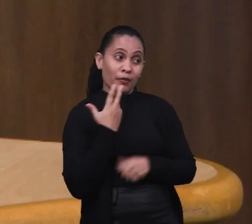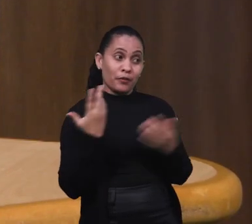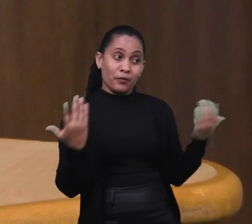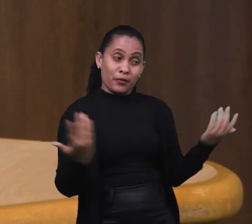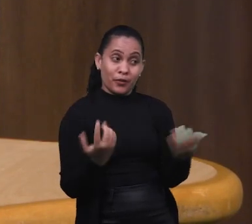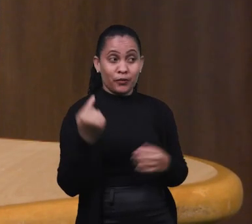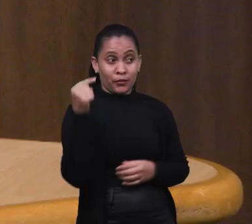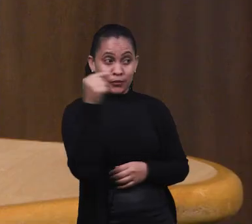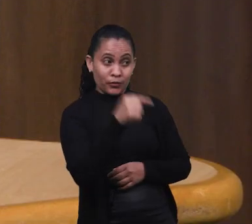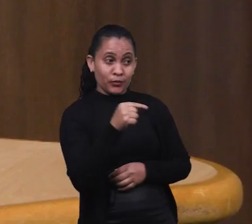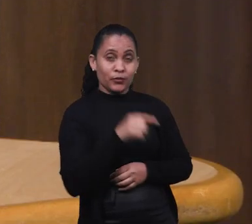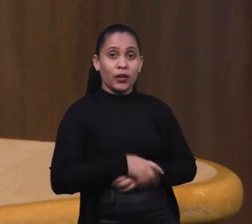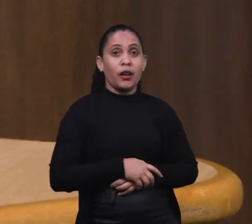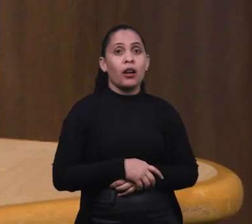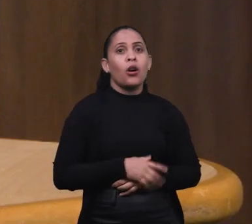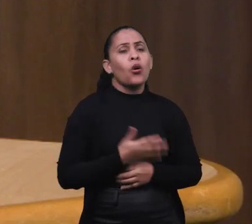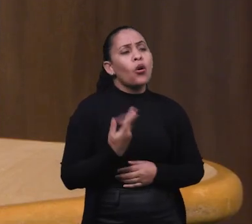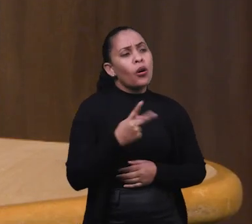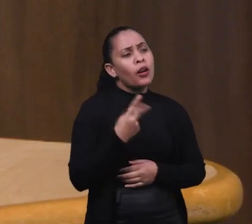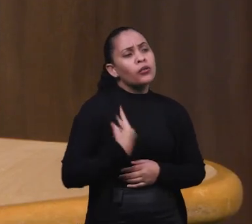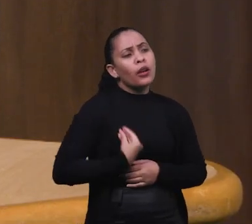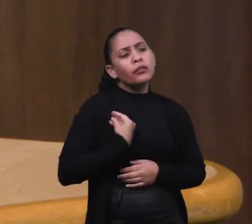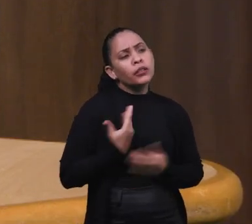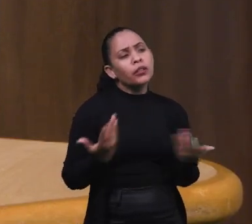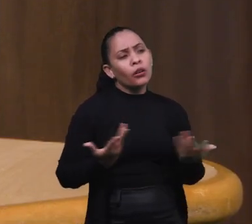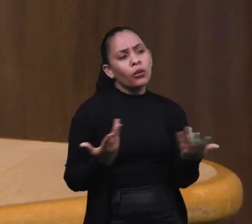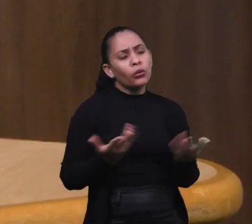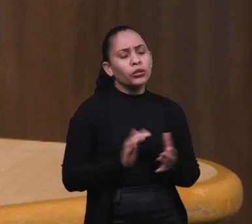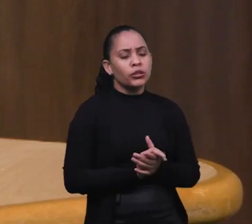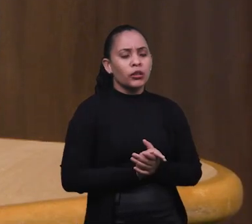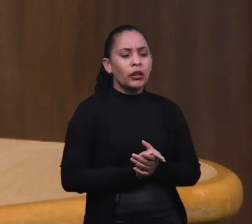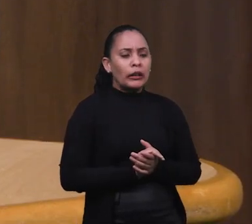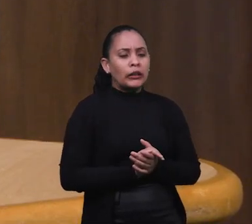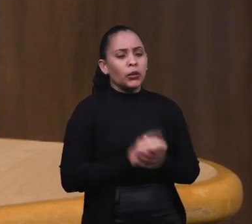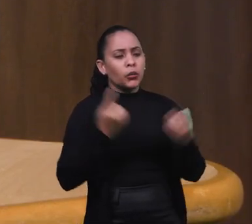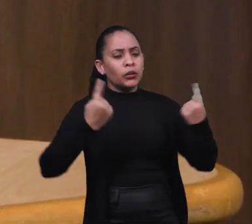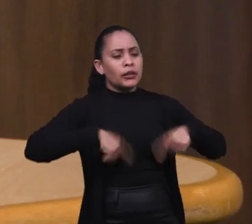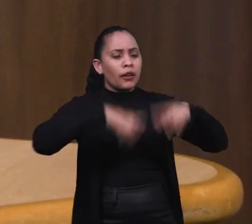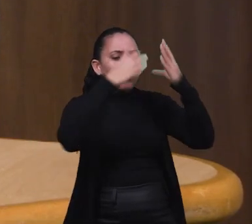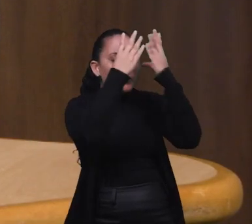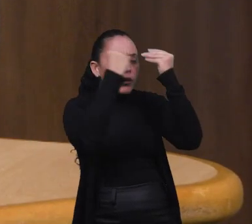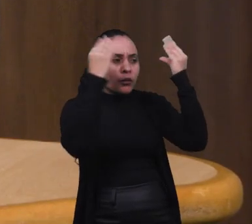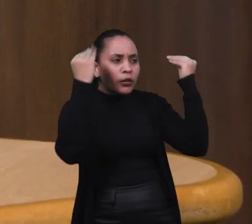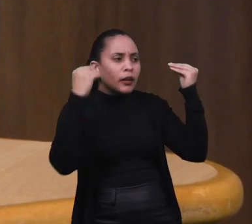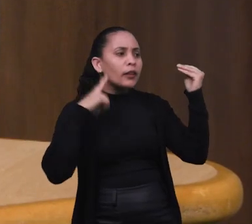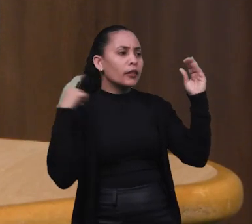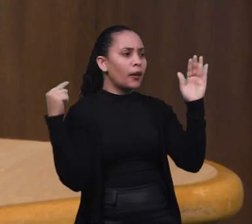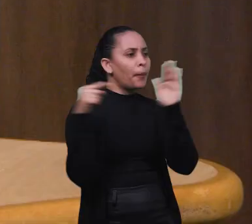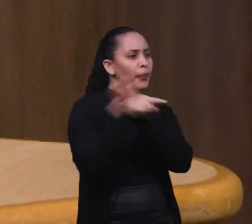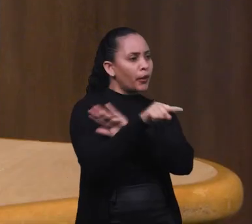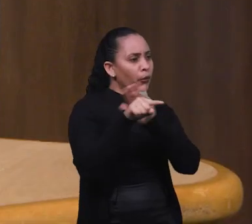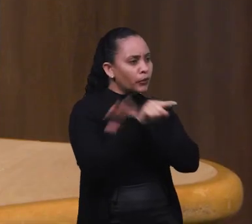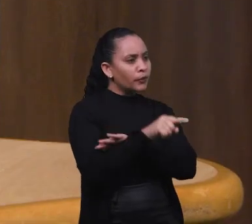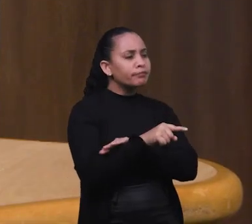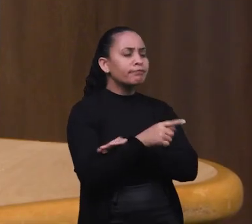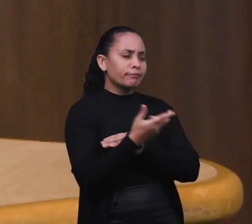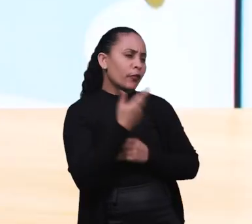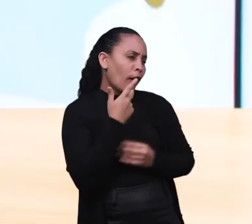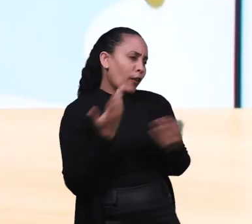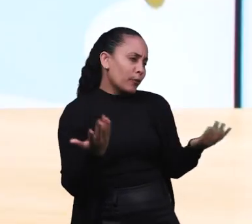dessa sua condição do TDAH e aí você, dentro disso aí, tem essa pergunta para você. Fala um pouquinho para